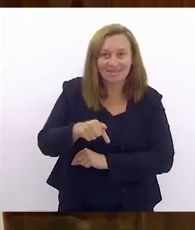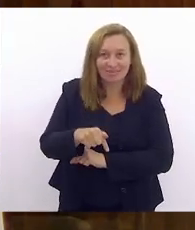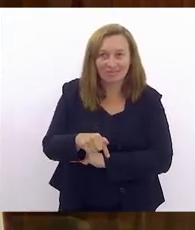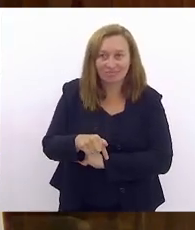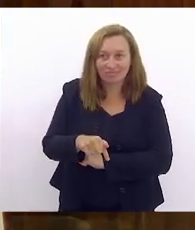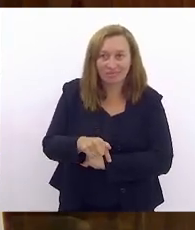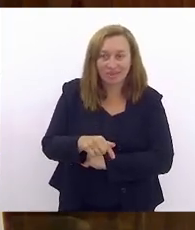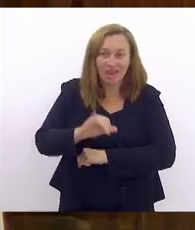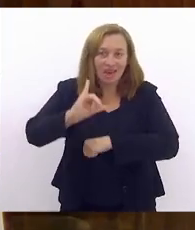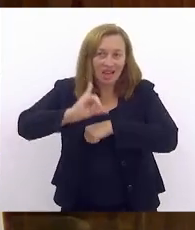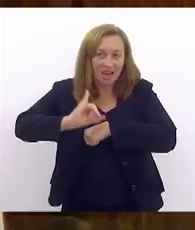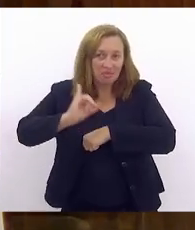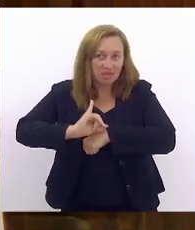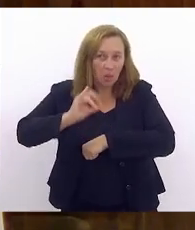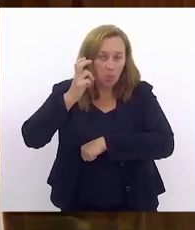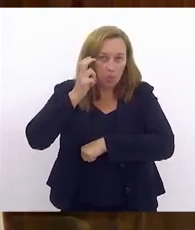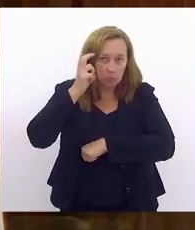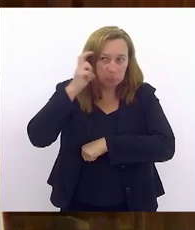capital intelectual,